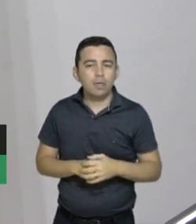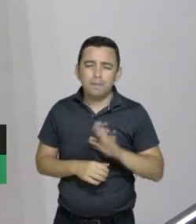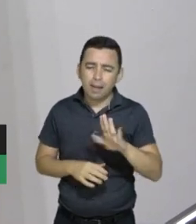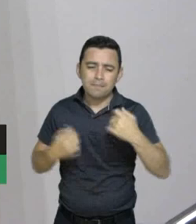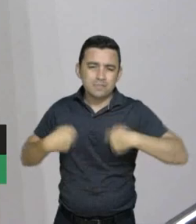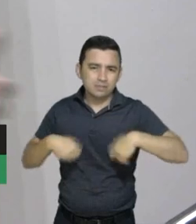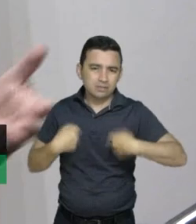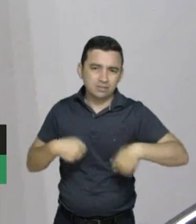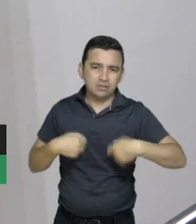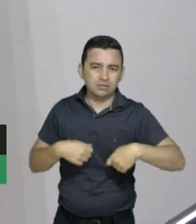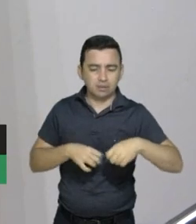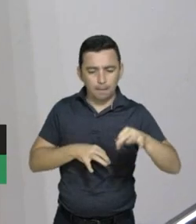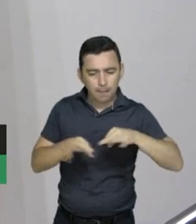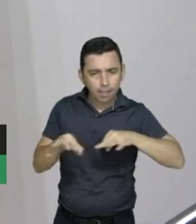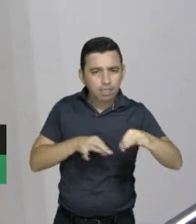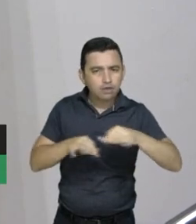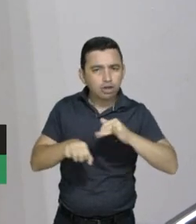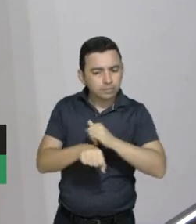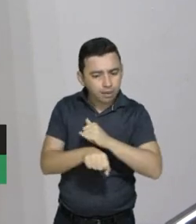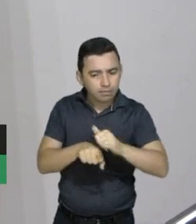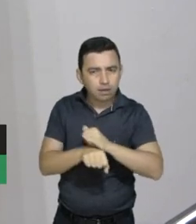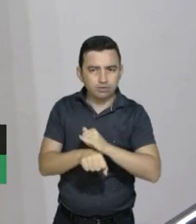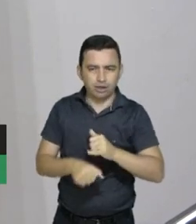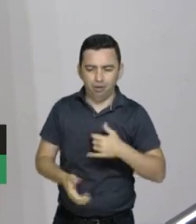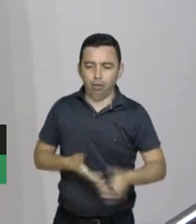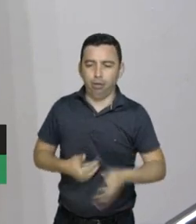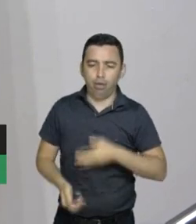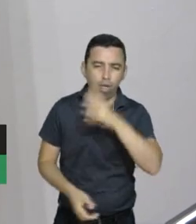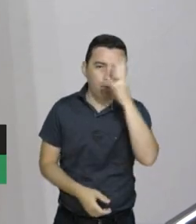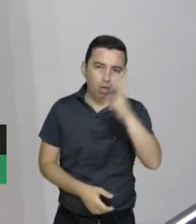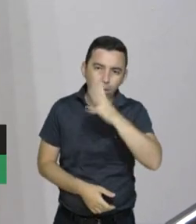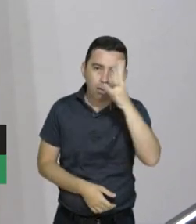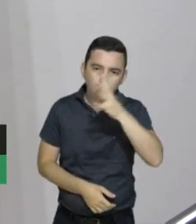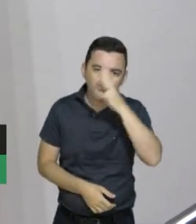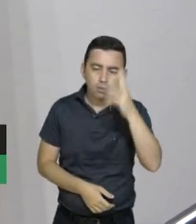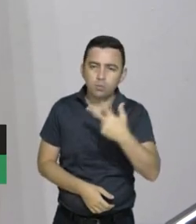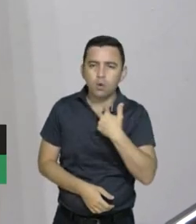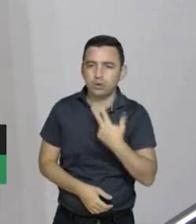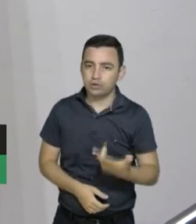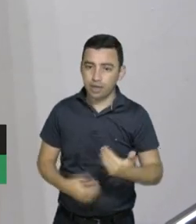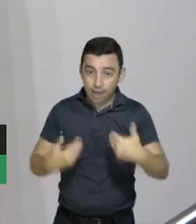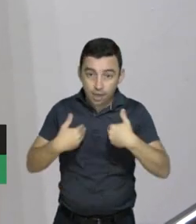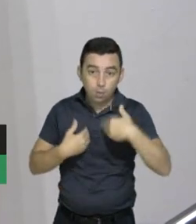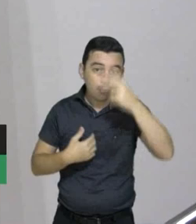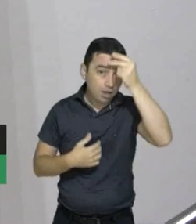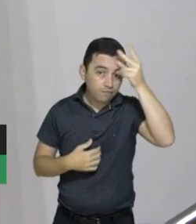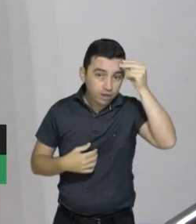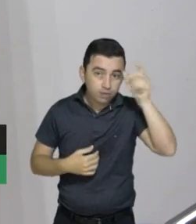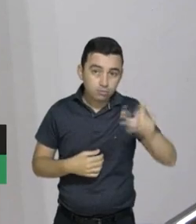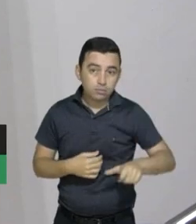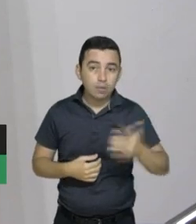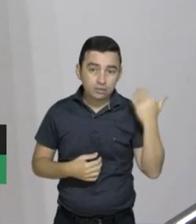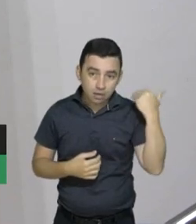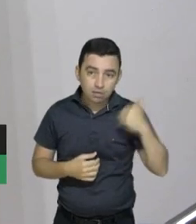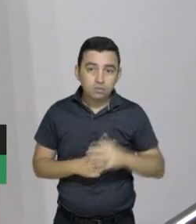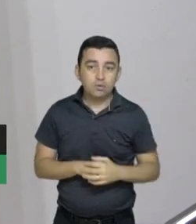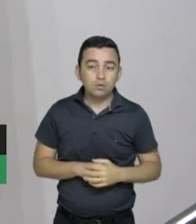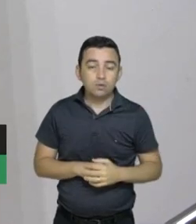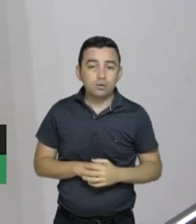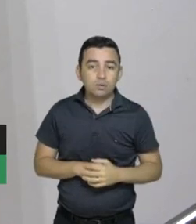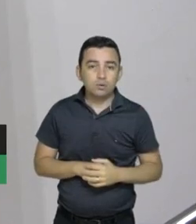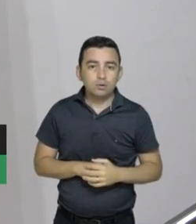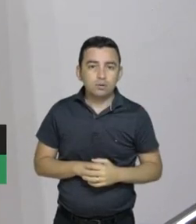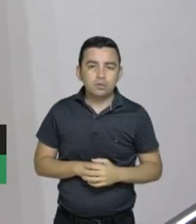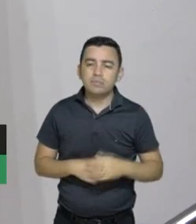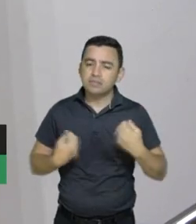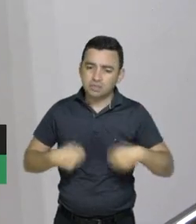Não se faça de qualquer jeito Ajeita a administração pública você foi Prefeito eu fui Prefeito passou que foi Prefeito vários prefeitos sabem que a gente tem que